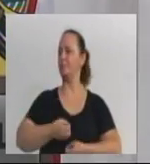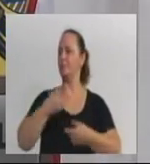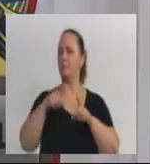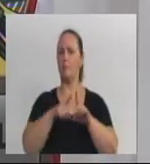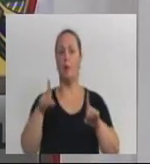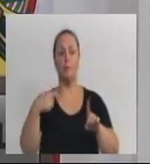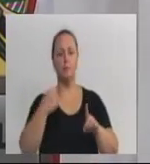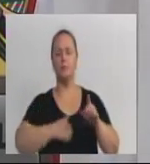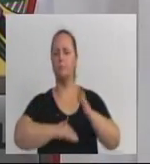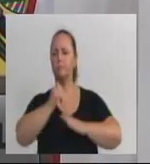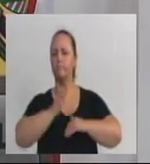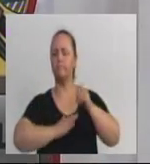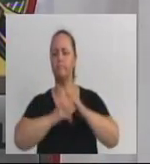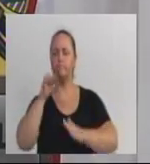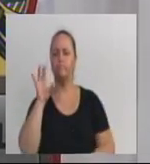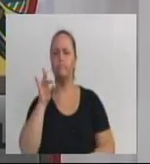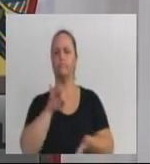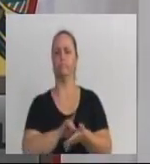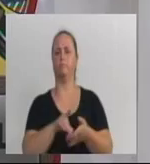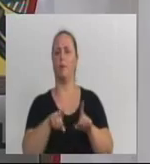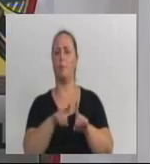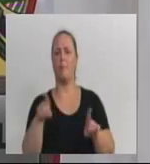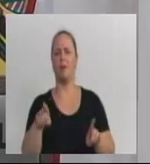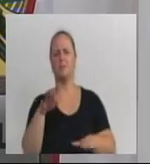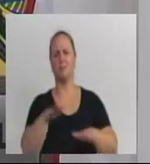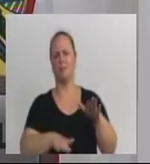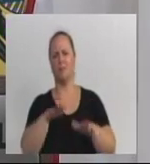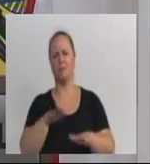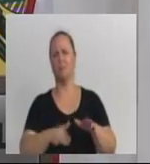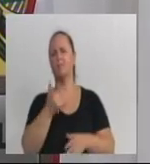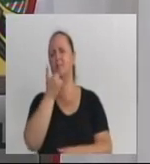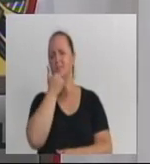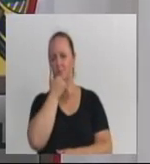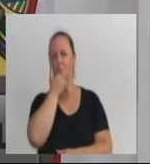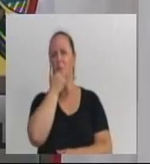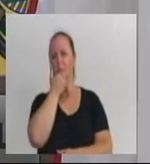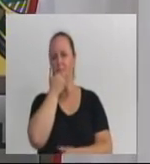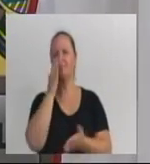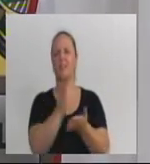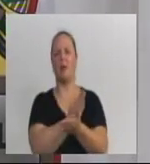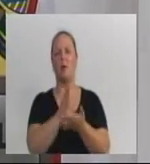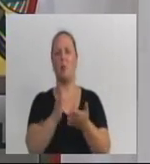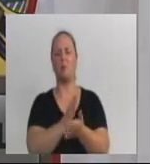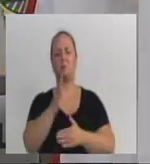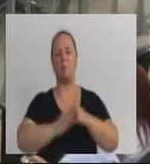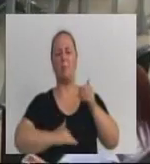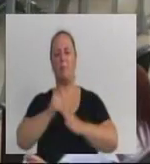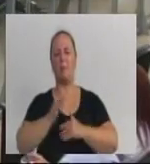tem algumas estruturas públicas que não praticam, e o presente caso é um exemplo claro dessa situação.